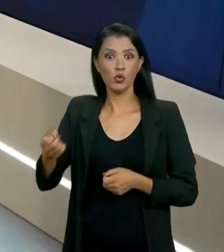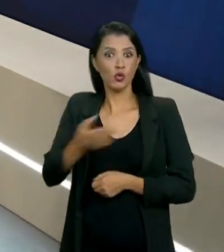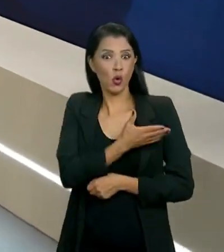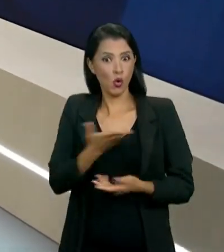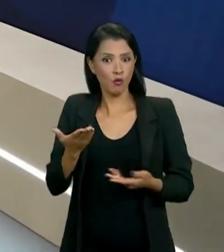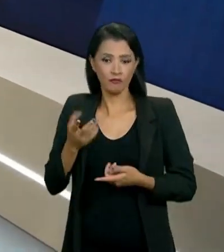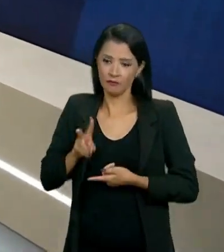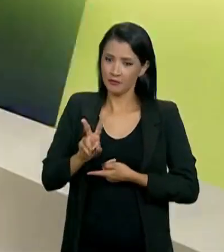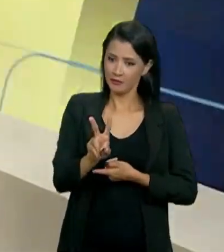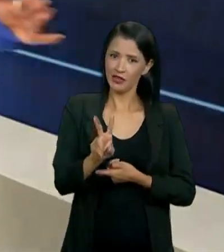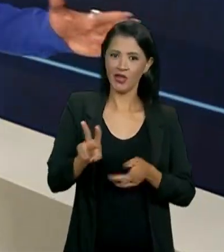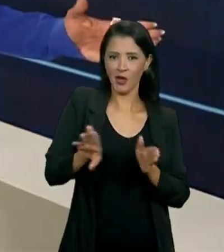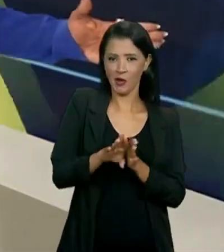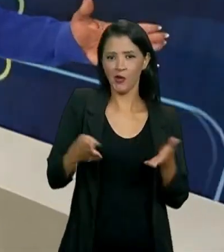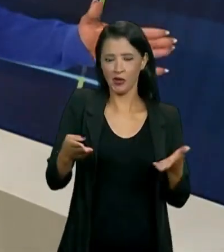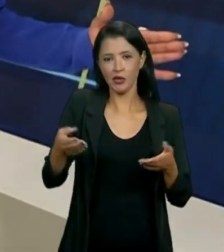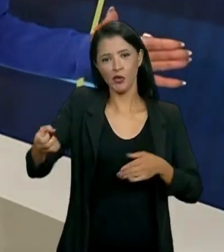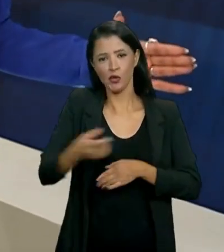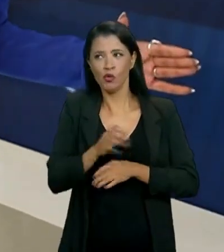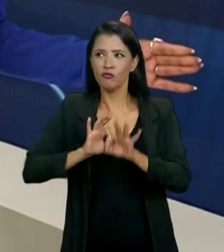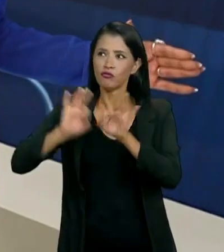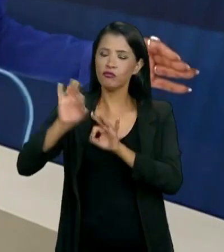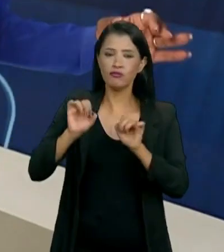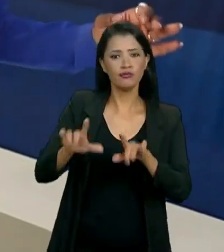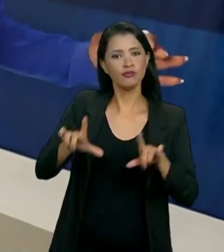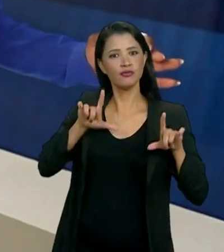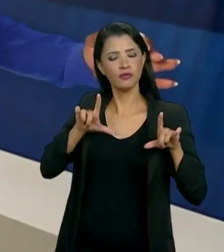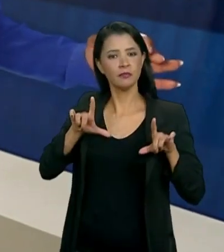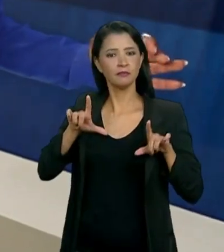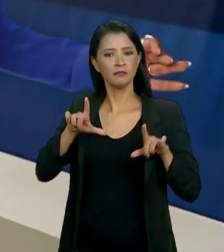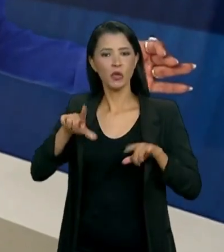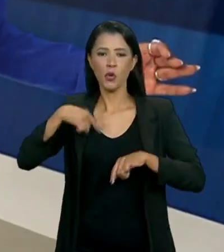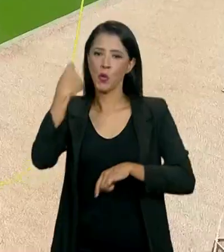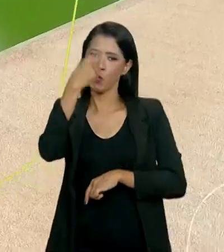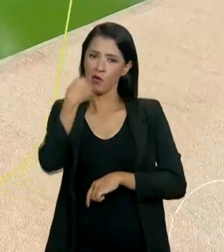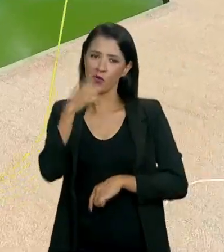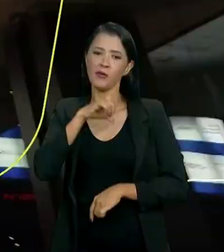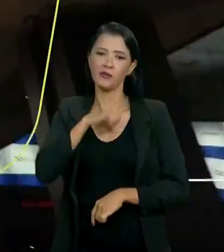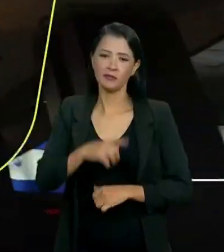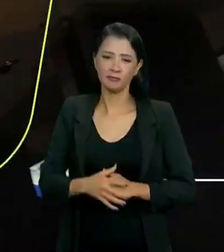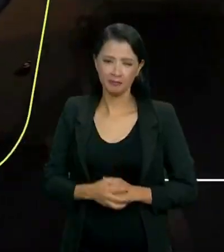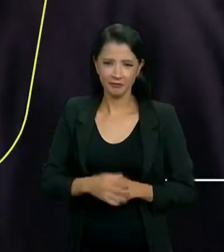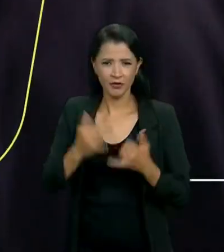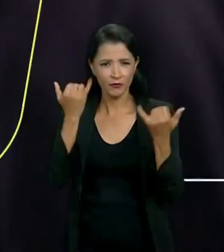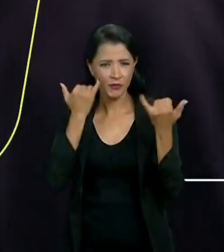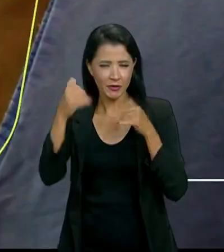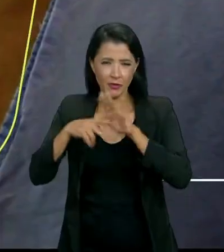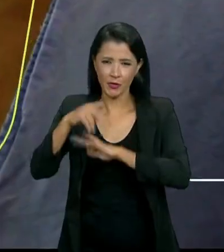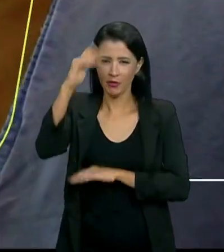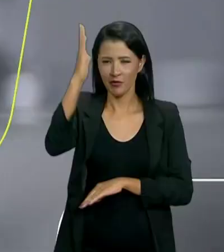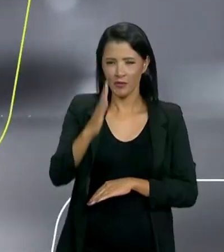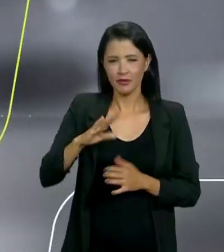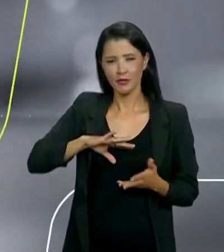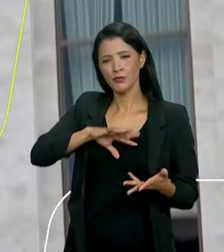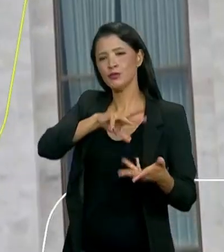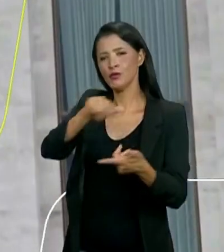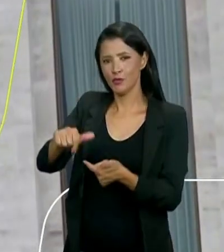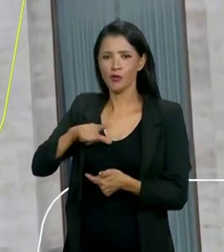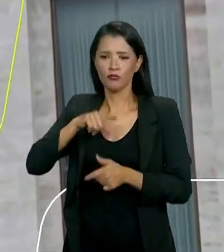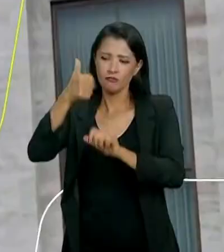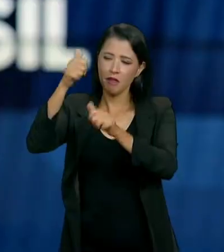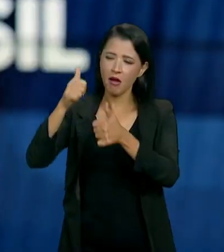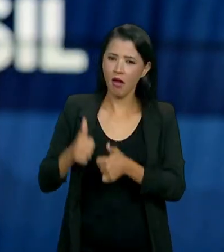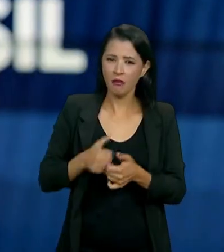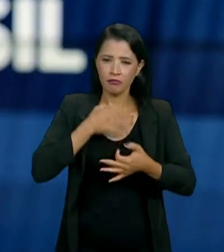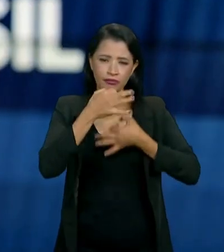A gente chegando, um novo cenário e uma hora de duração. Notícias do Brasil e do mundo, com